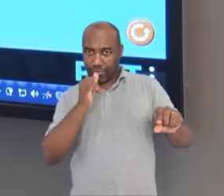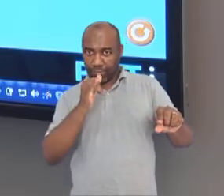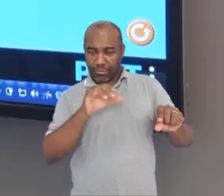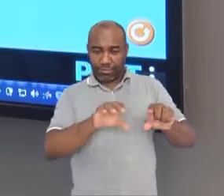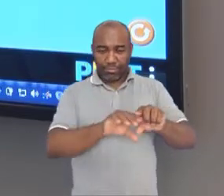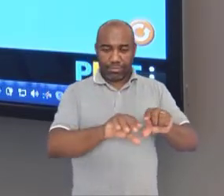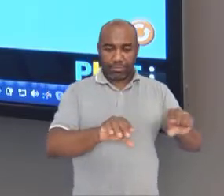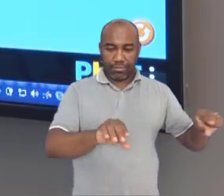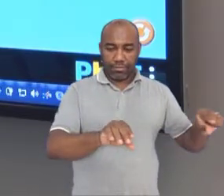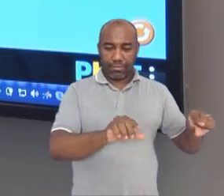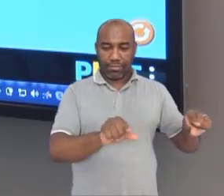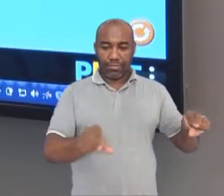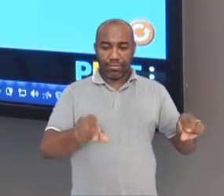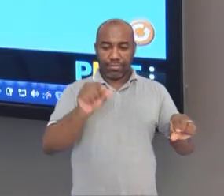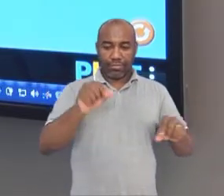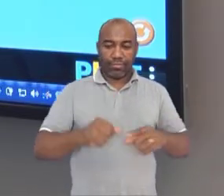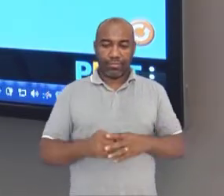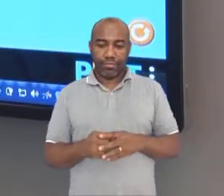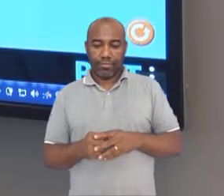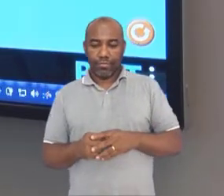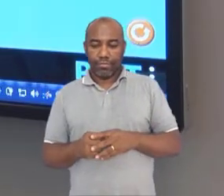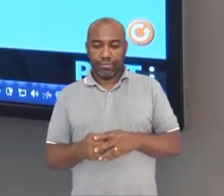é que você pode